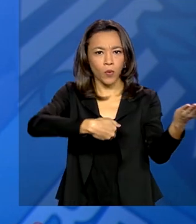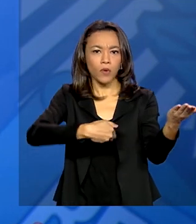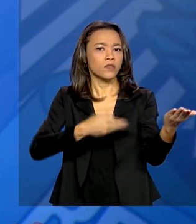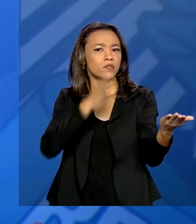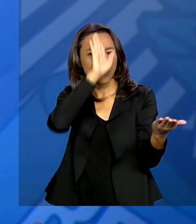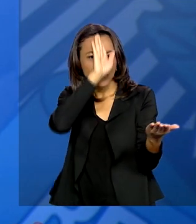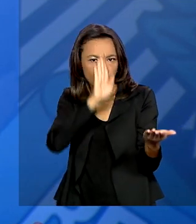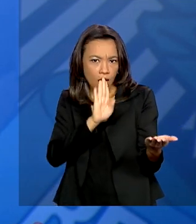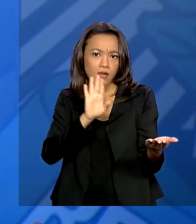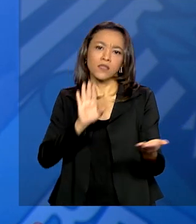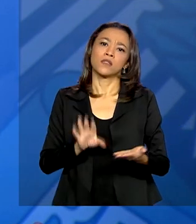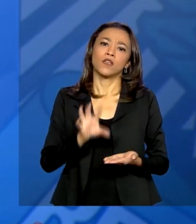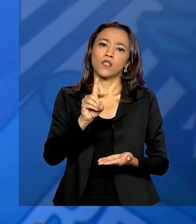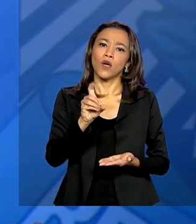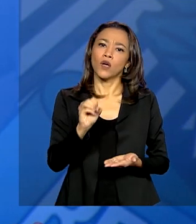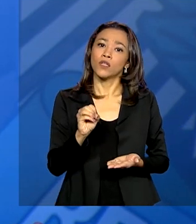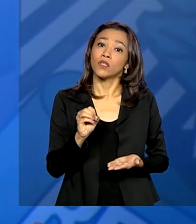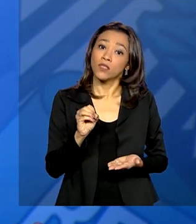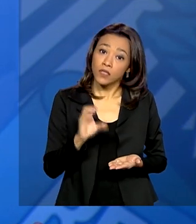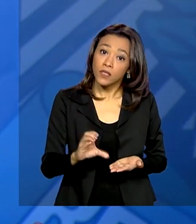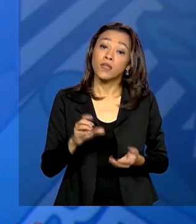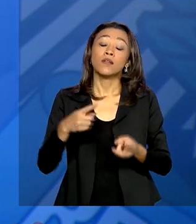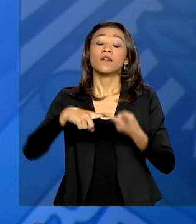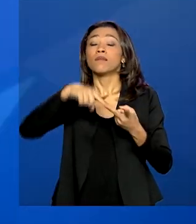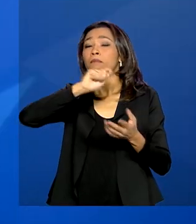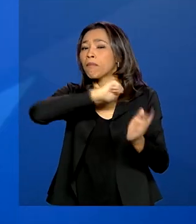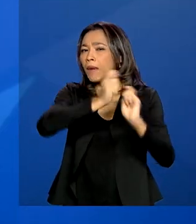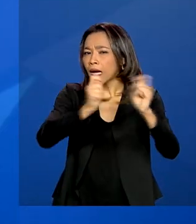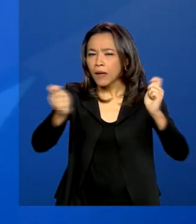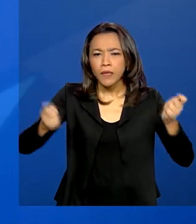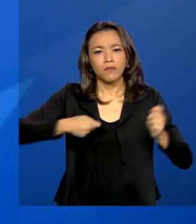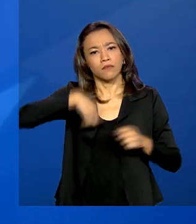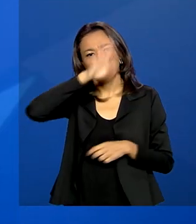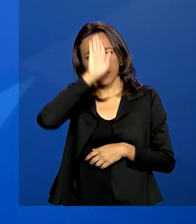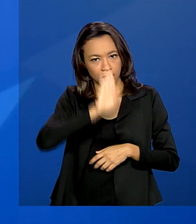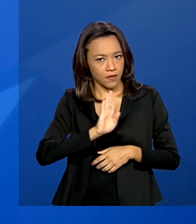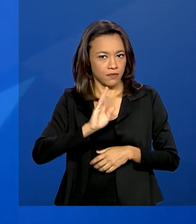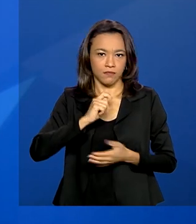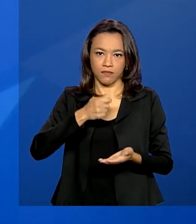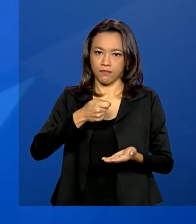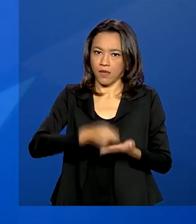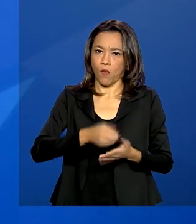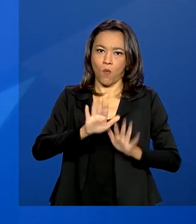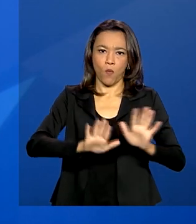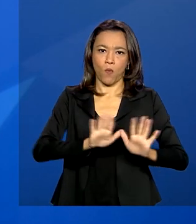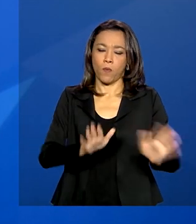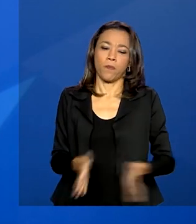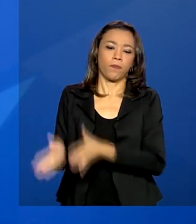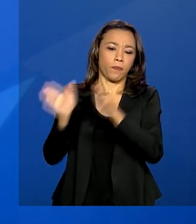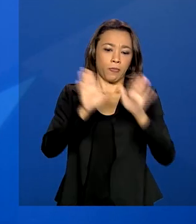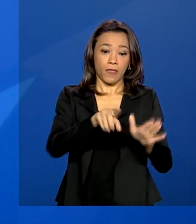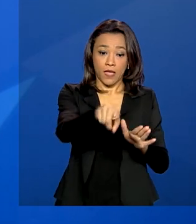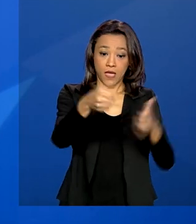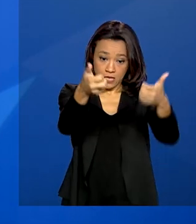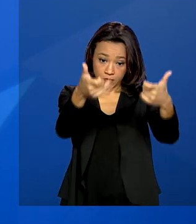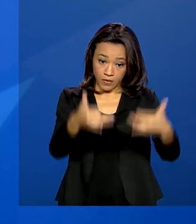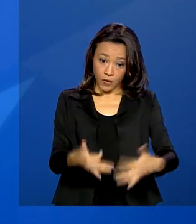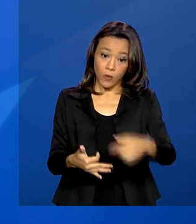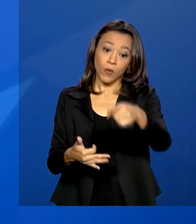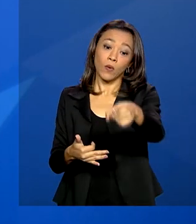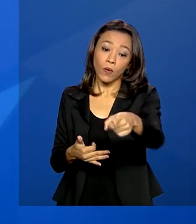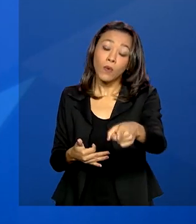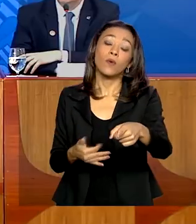poderão fazer pagamentos de conta de graça o presidente da dataprev gustavo canuto detalhou a